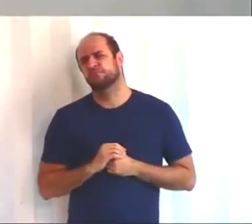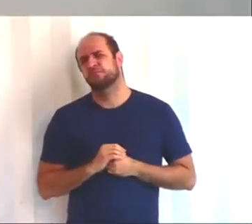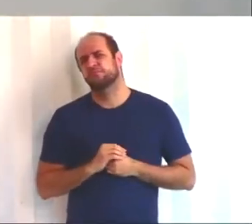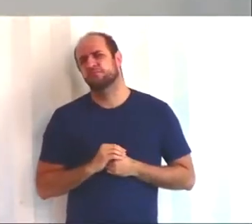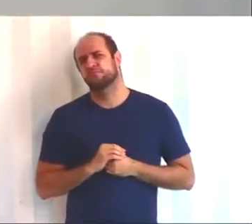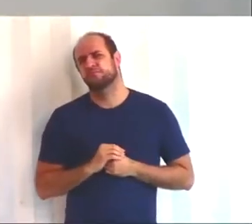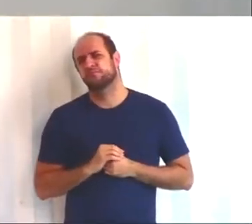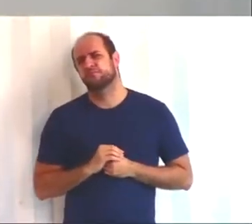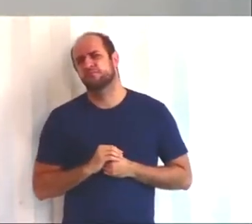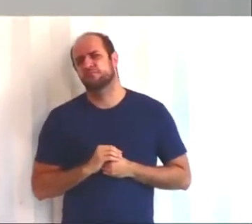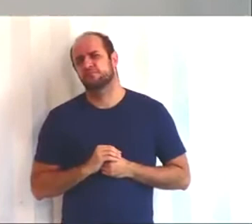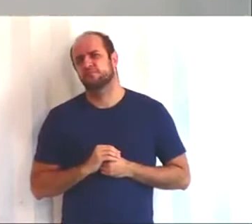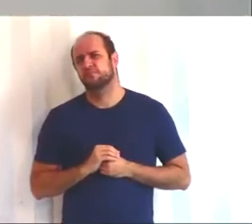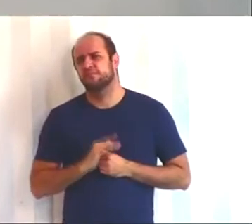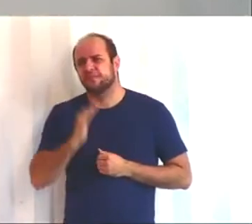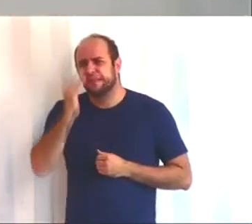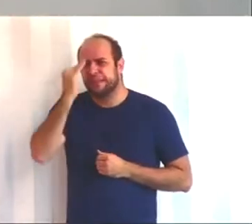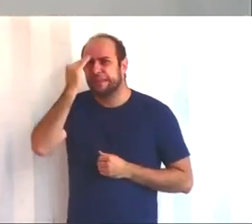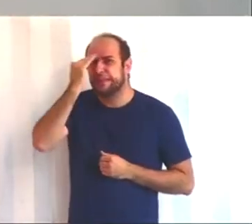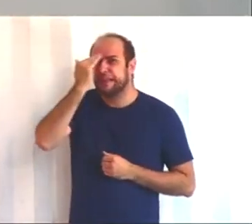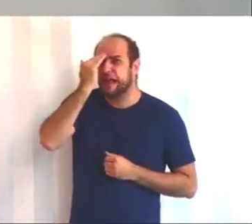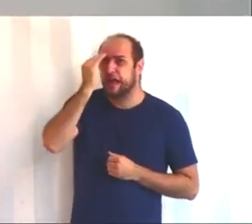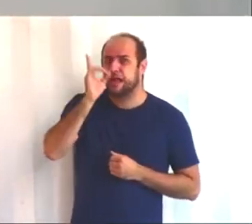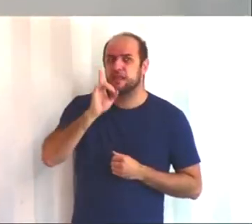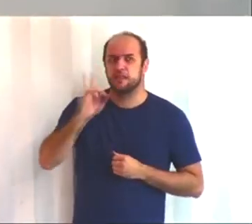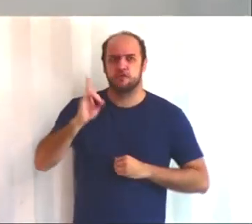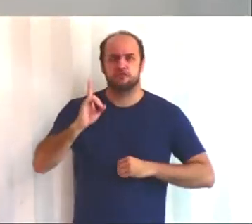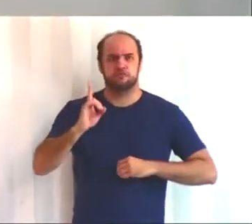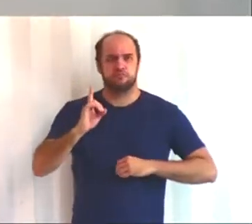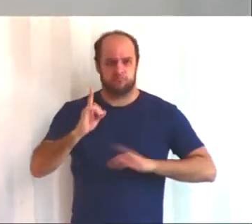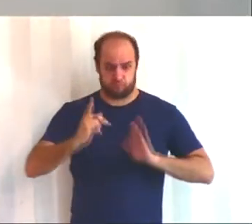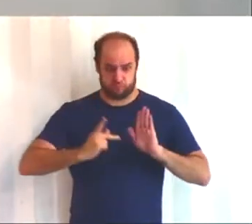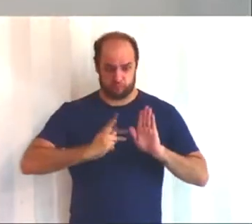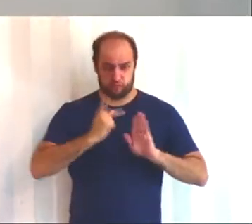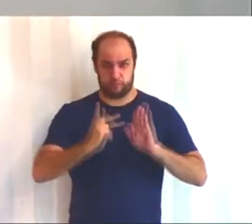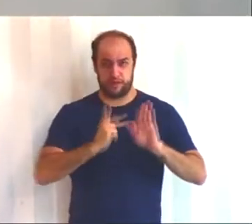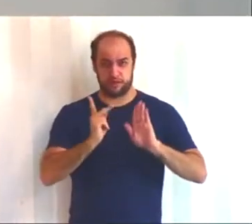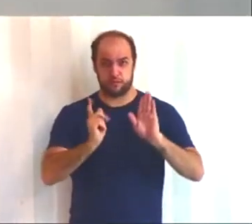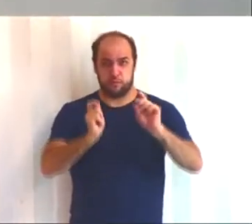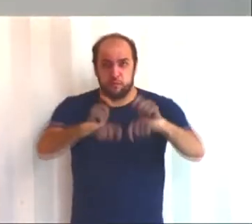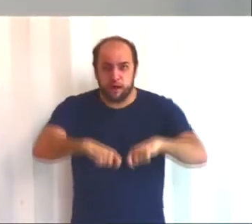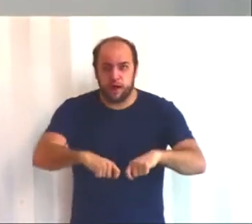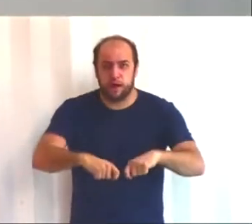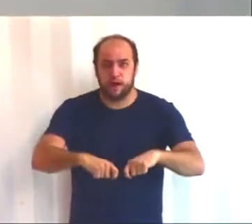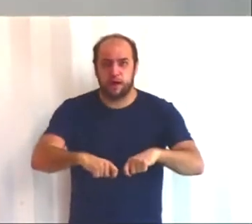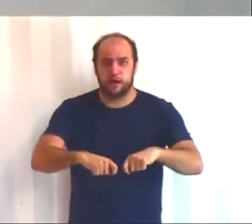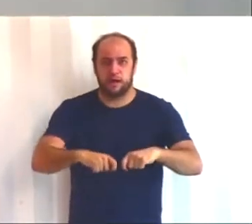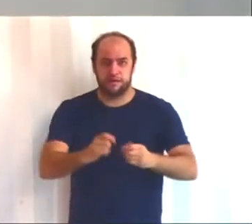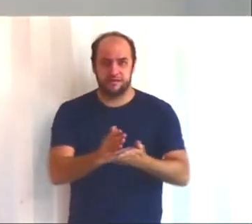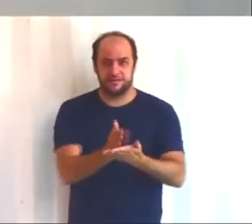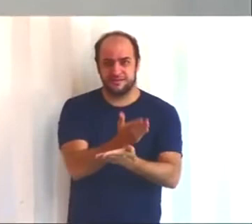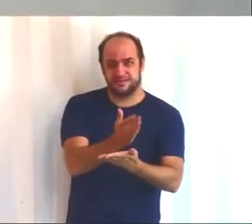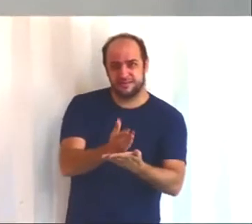Nós entendemos que Deus cumpre mesmo suas promessas? Ele separa joio do trigo